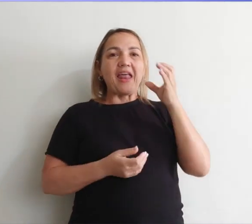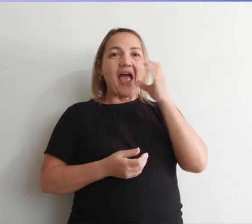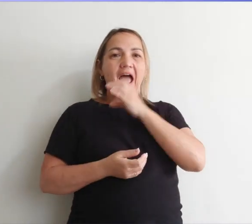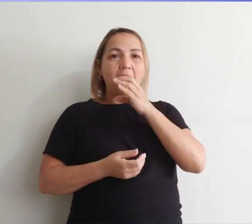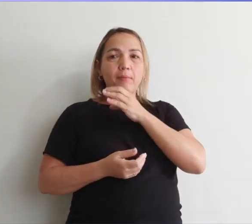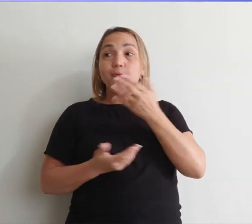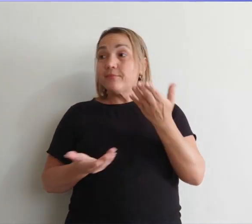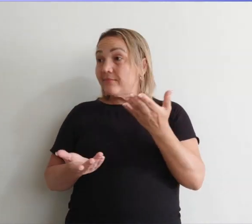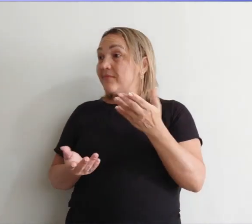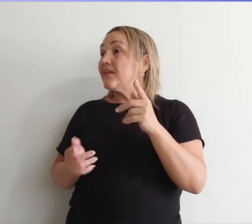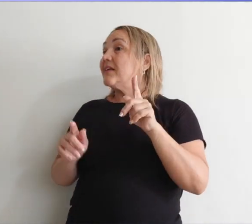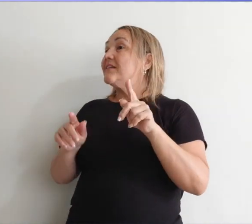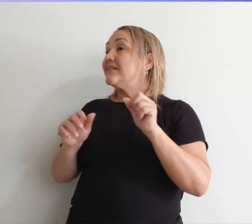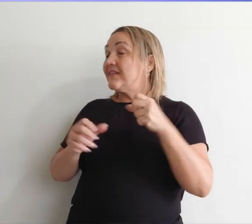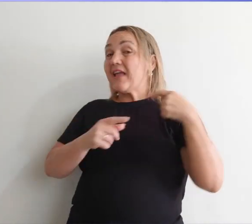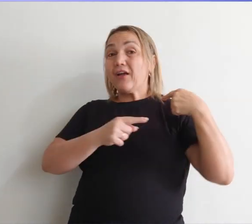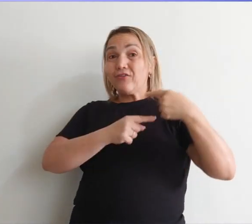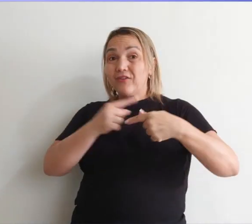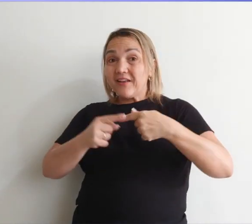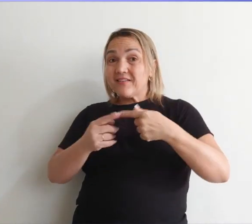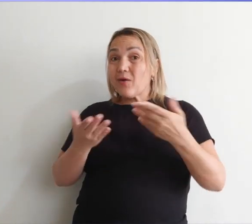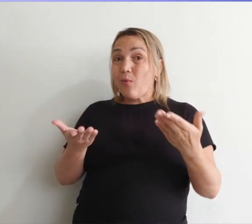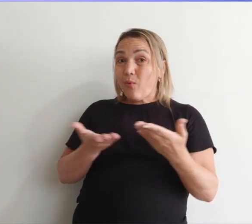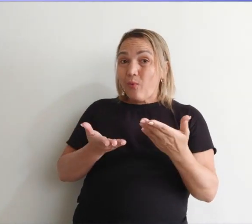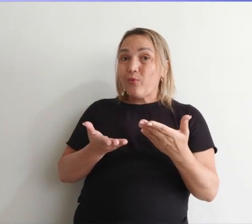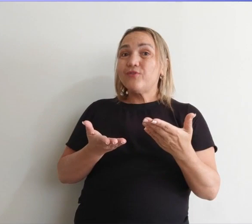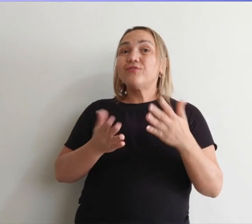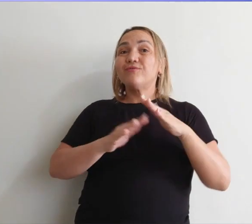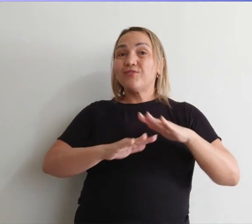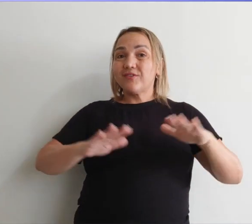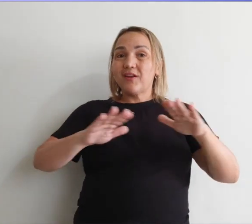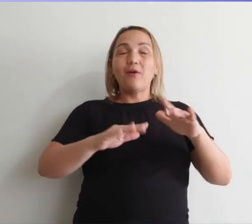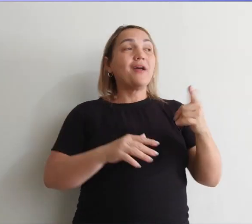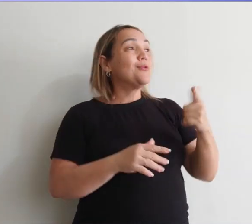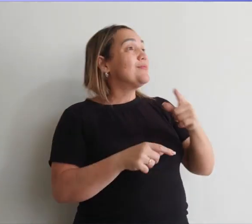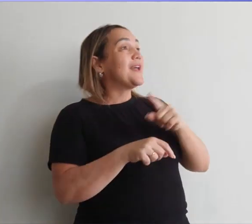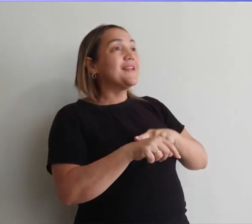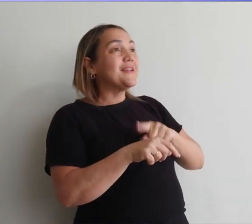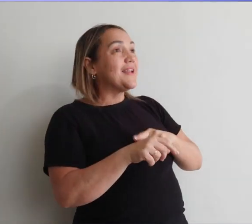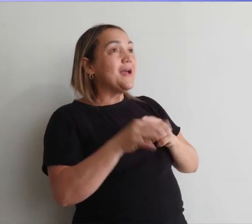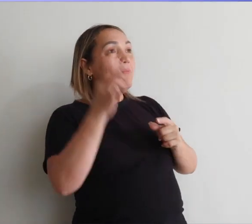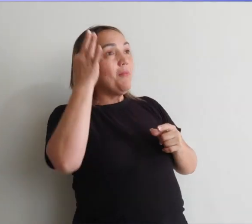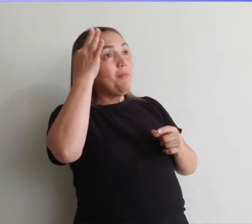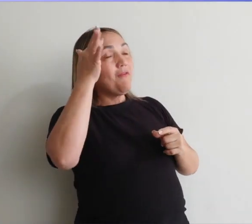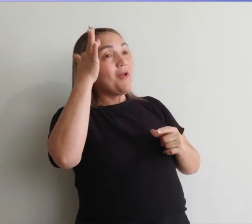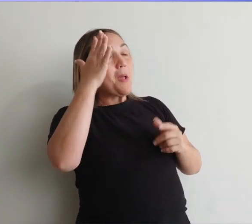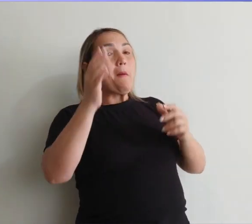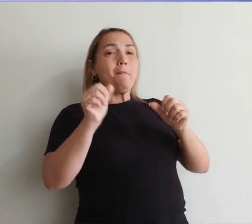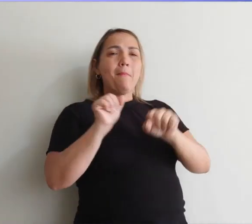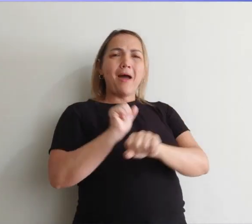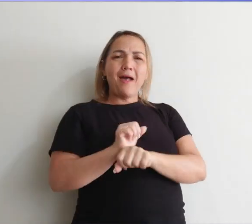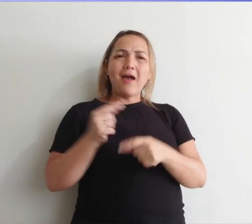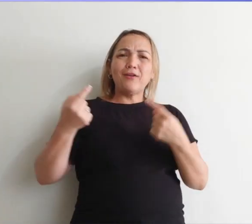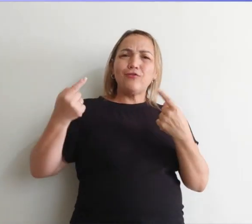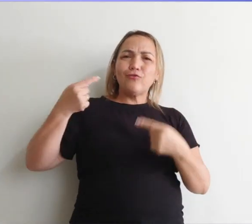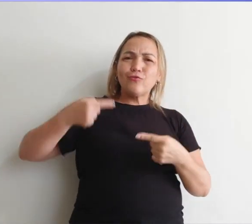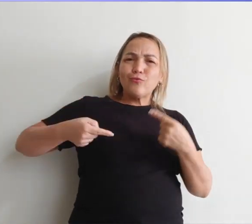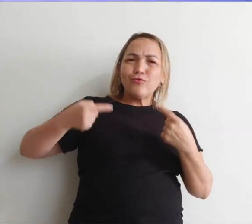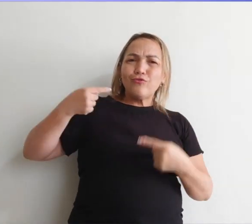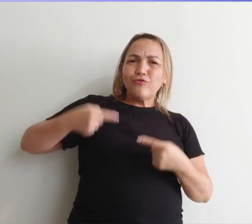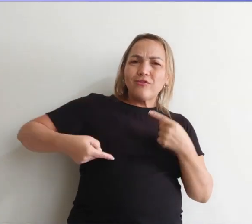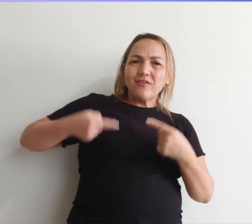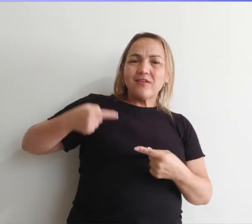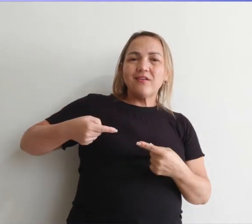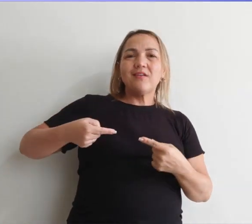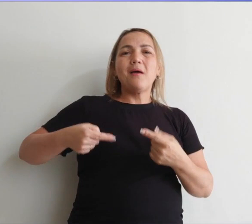A geração, no geral. a geração no geral, exatamente, mas não tem tempo dessa questão filosófica, de parar aqui e discutir. A